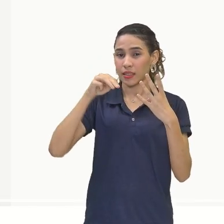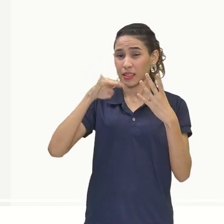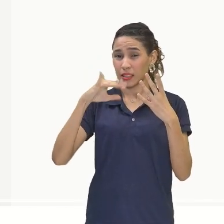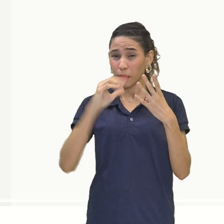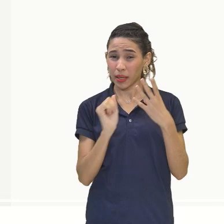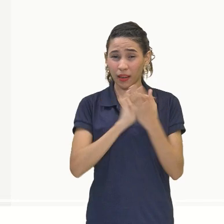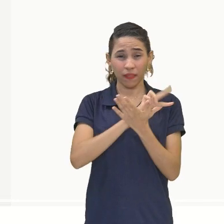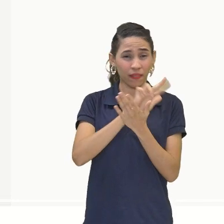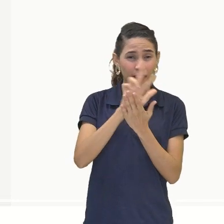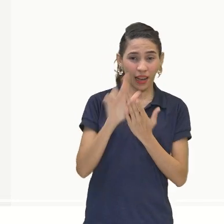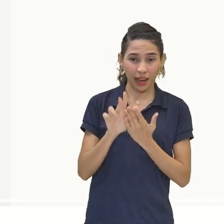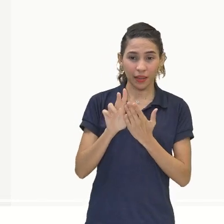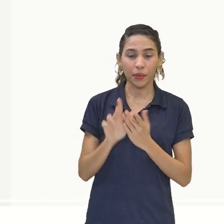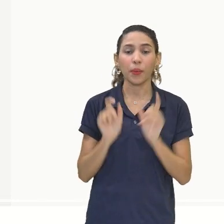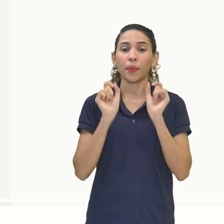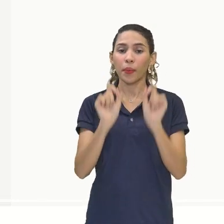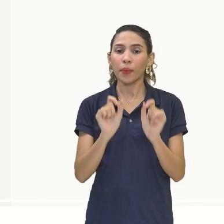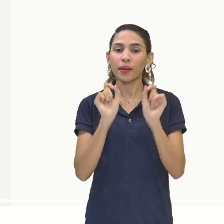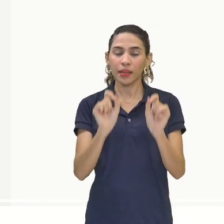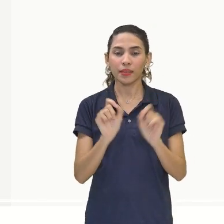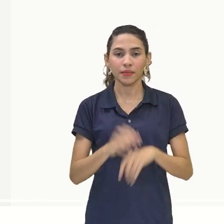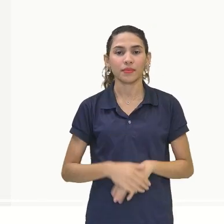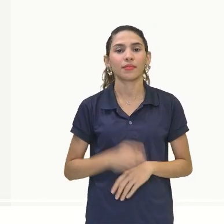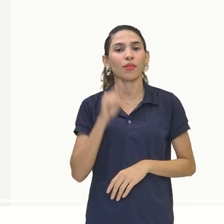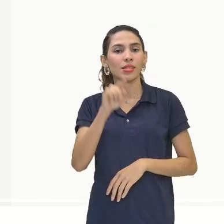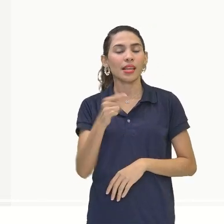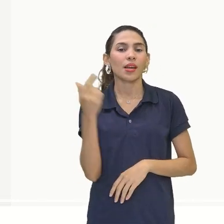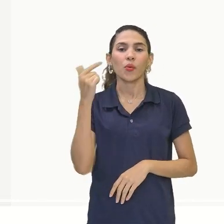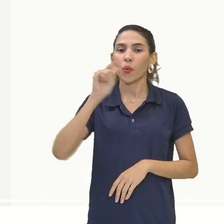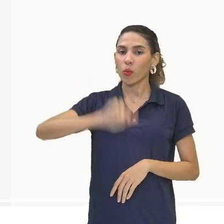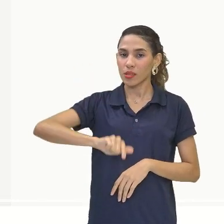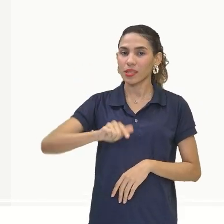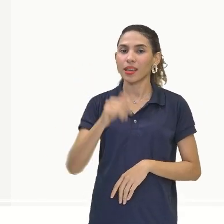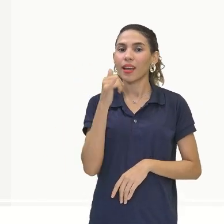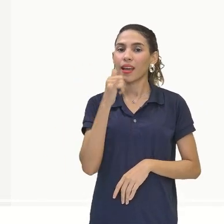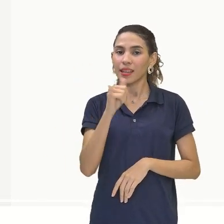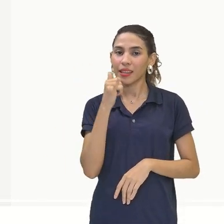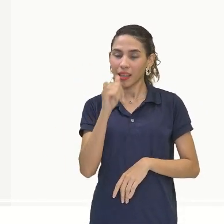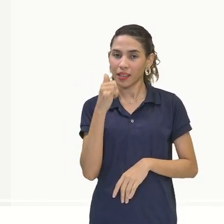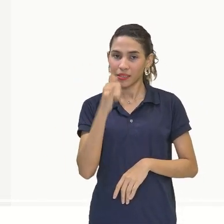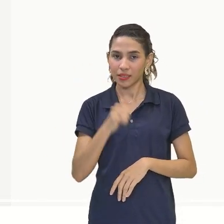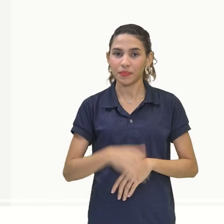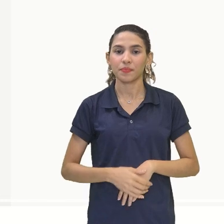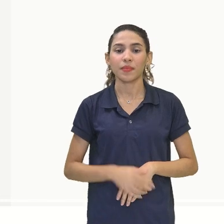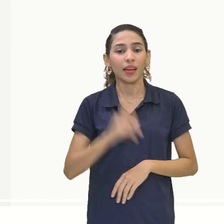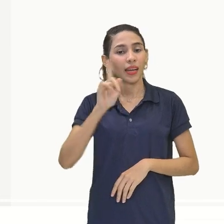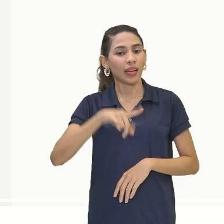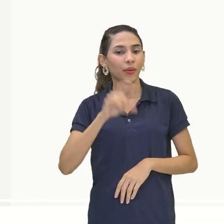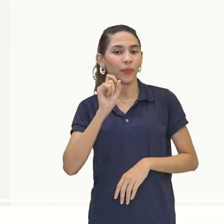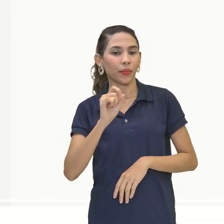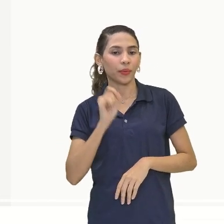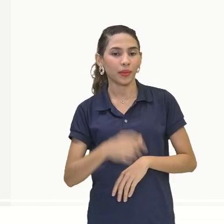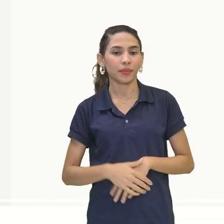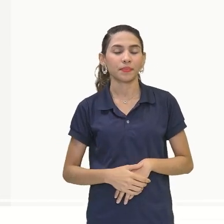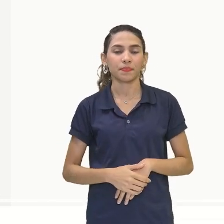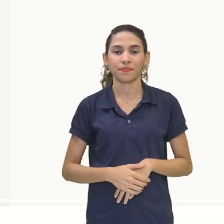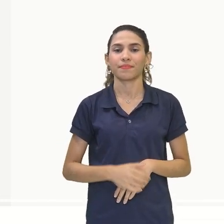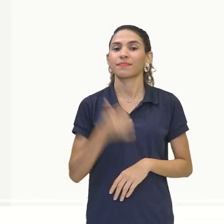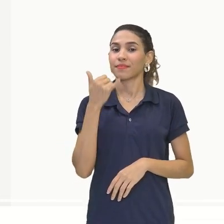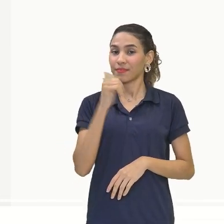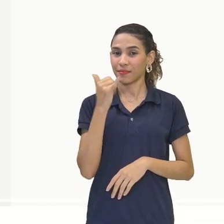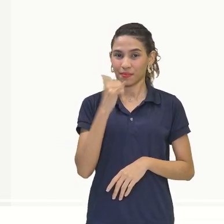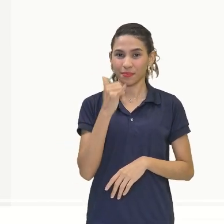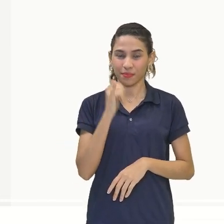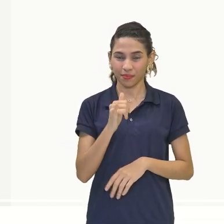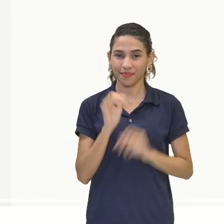enfim, para o quê? Para você gerar a energia elétrica, que é a nossa